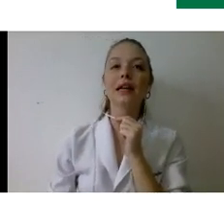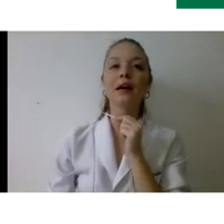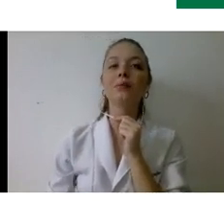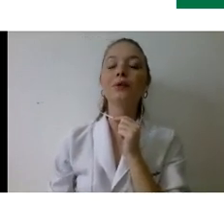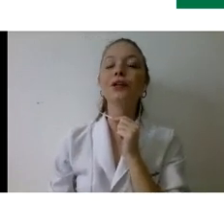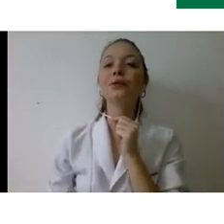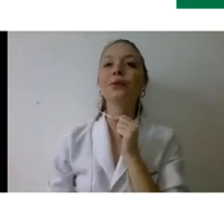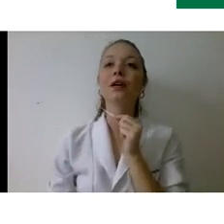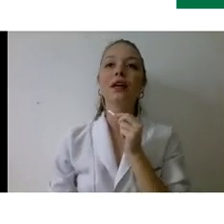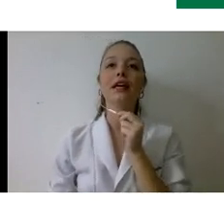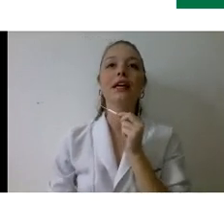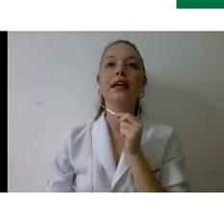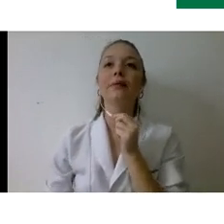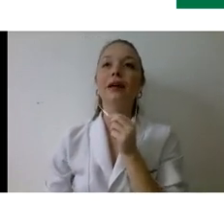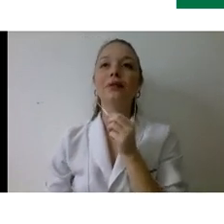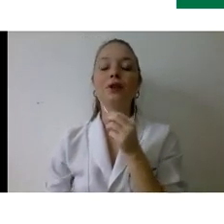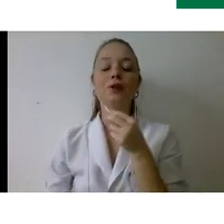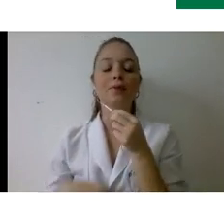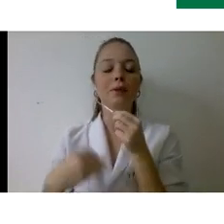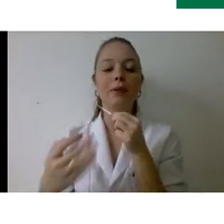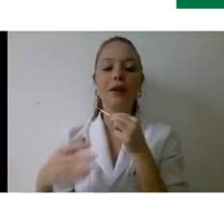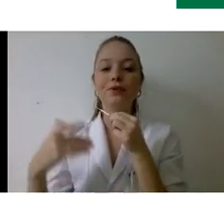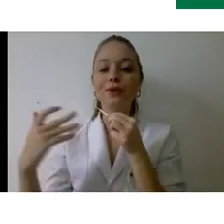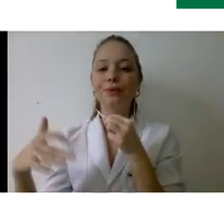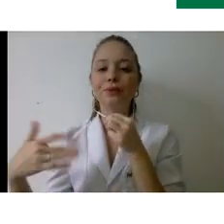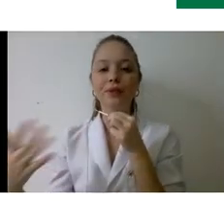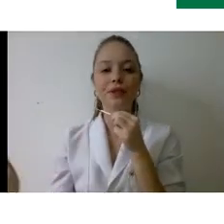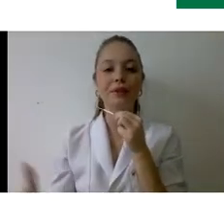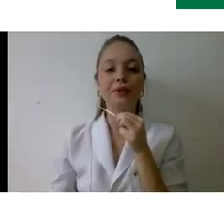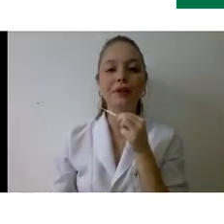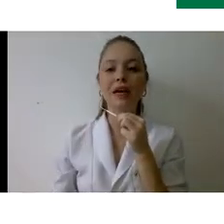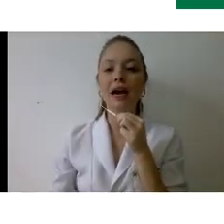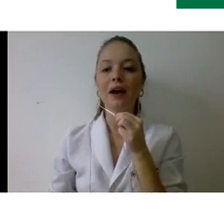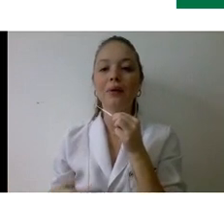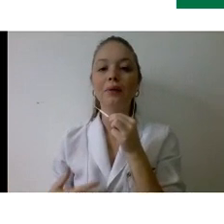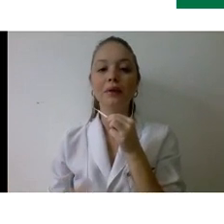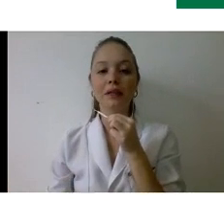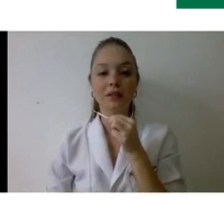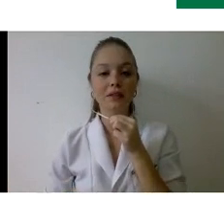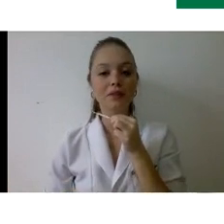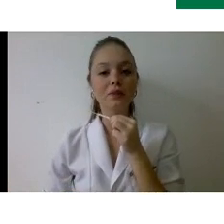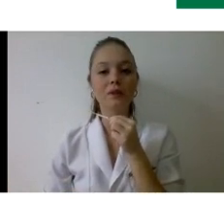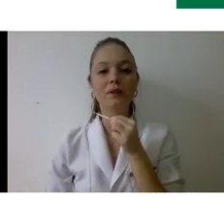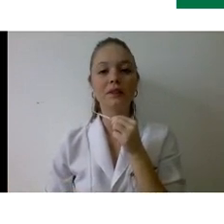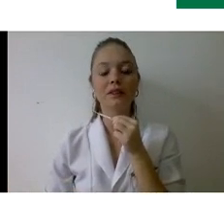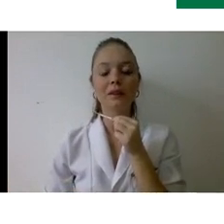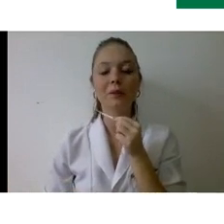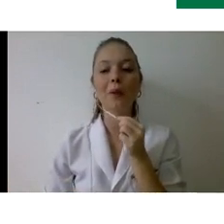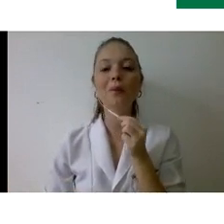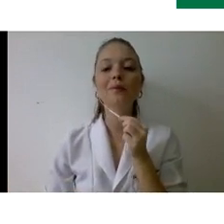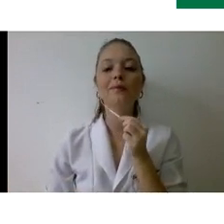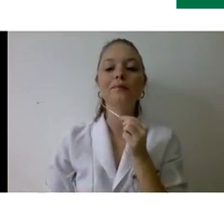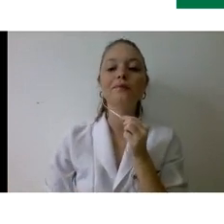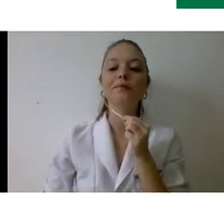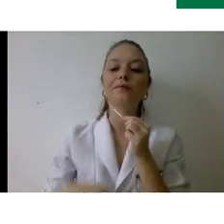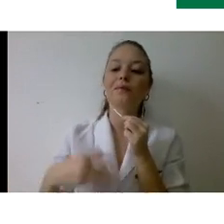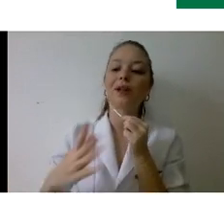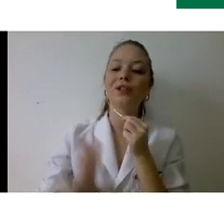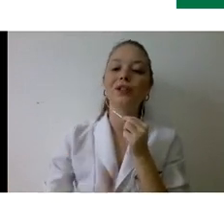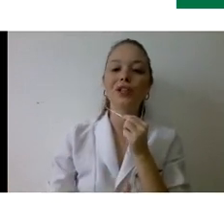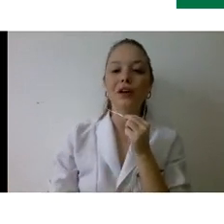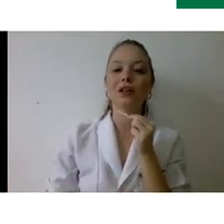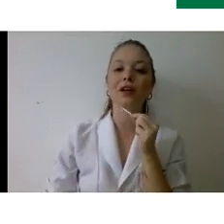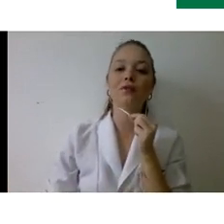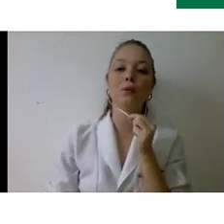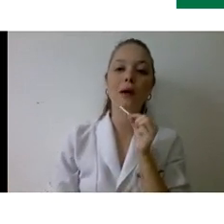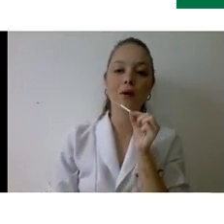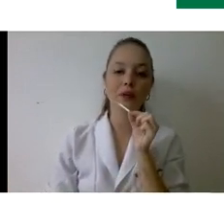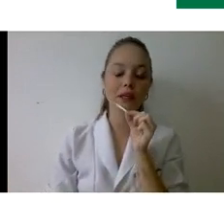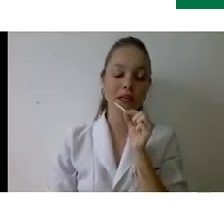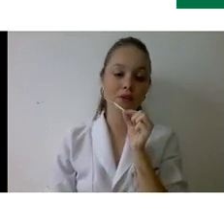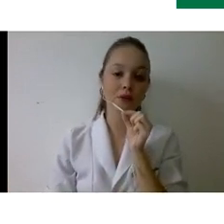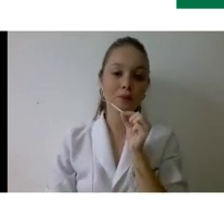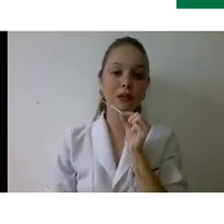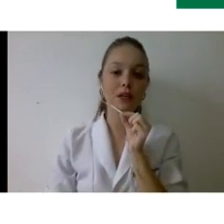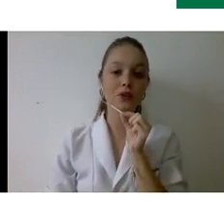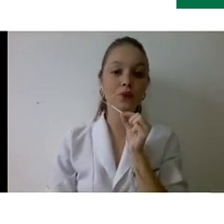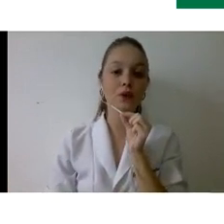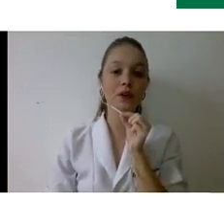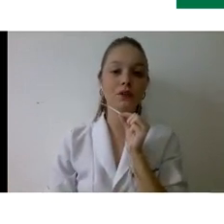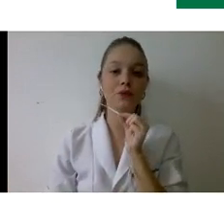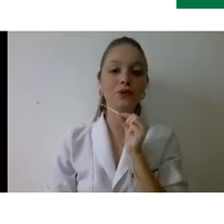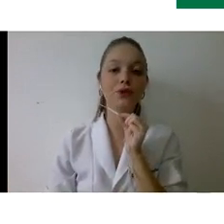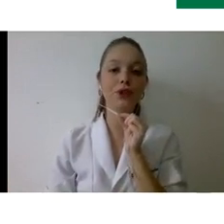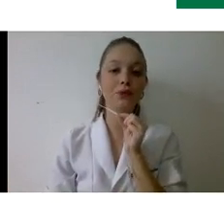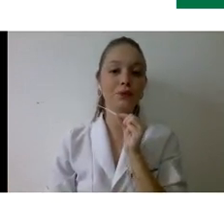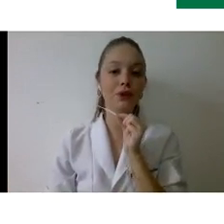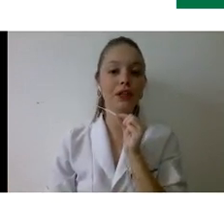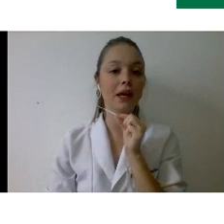vou adentrar muito em queimadura de primeiro, segundo, terceiro grau e essas coisas, tá bom? A gente já teve uma aulinha aí sobre